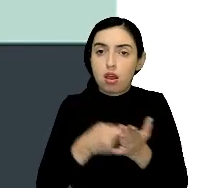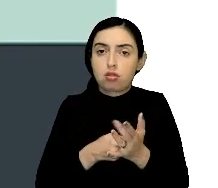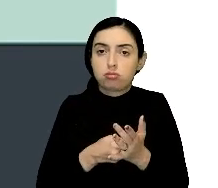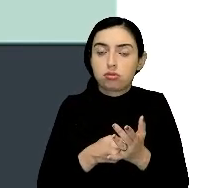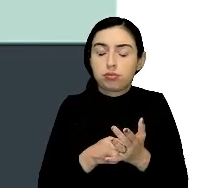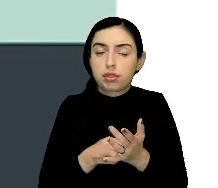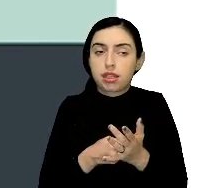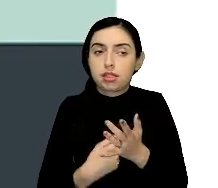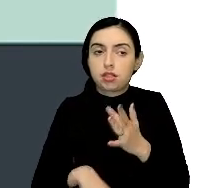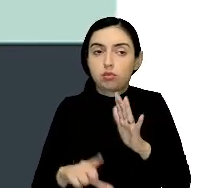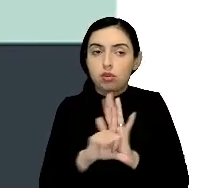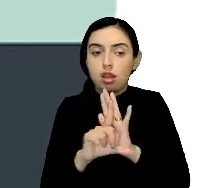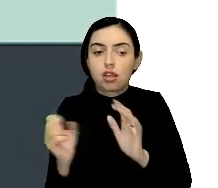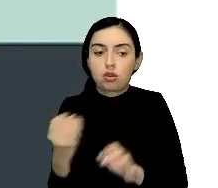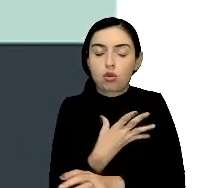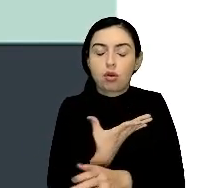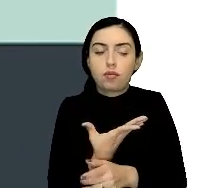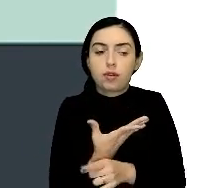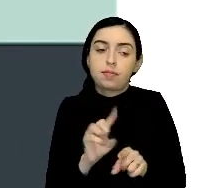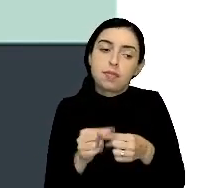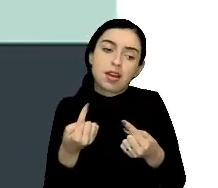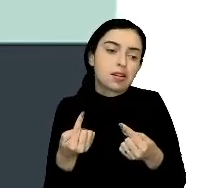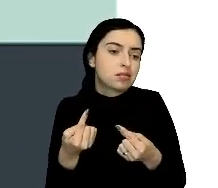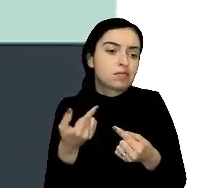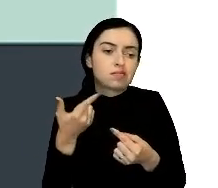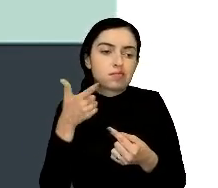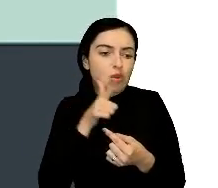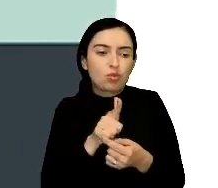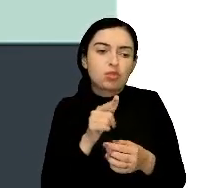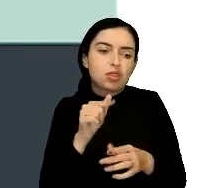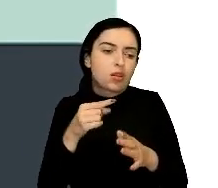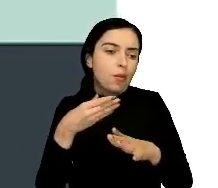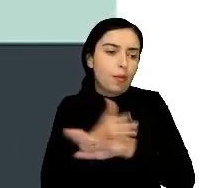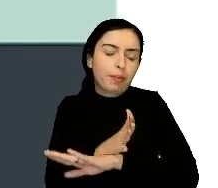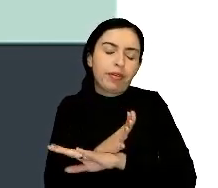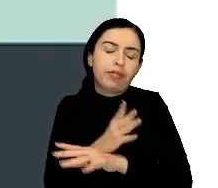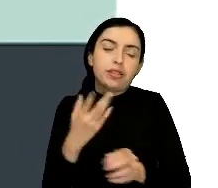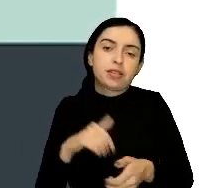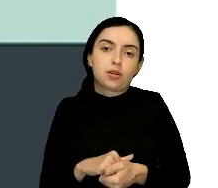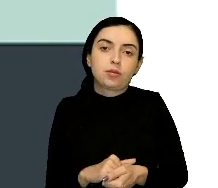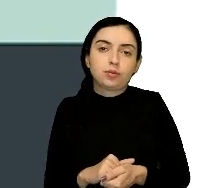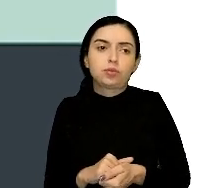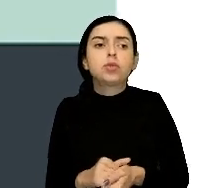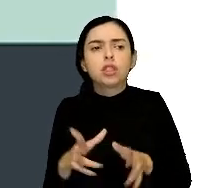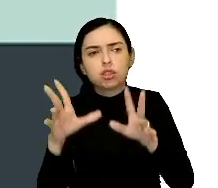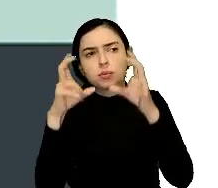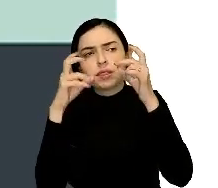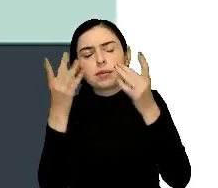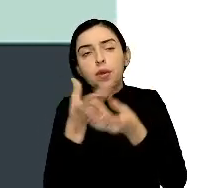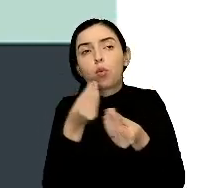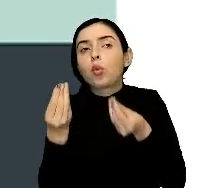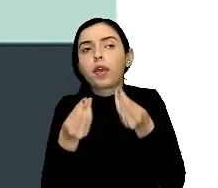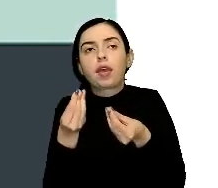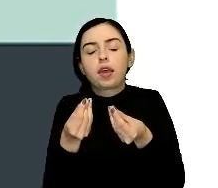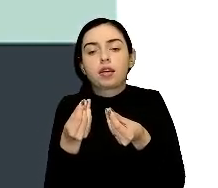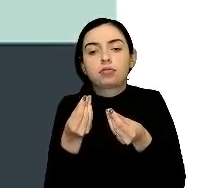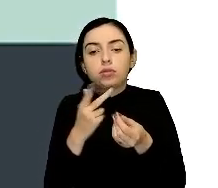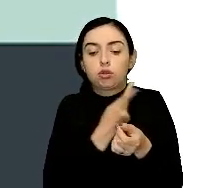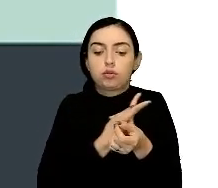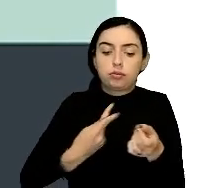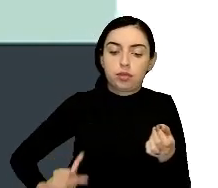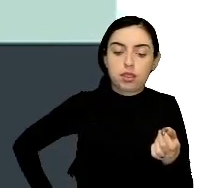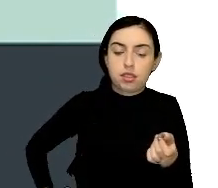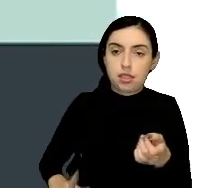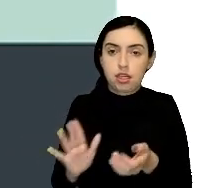então nova lei de imigração, mas ele acabou não sendo aprovado. Então a gente poderia perceber o seguinte, né? Mesmo um presidente com